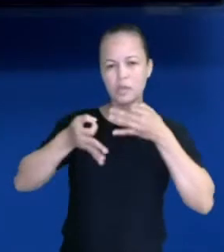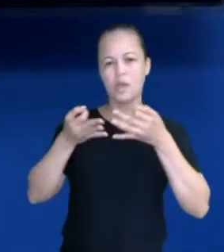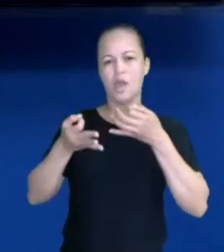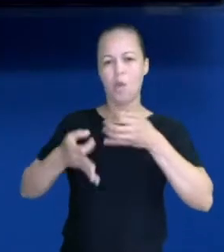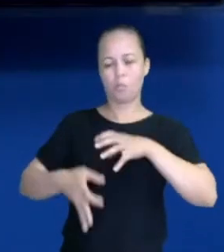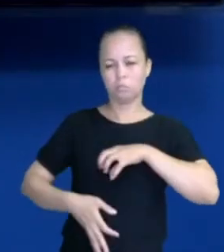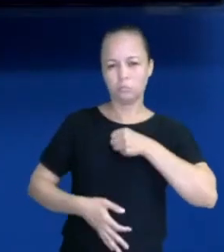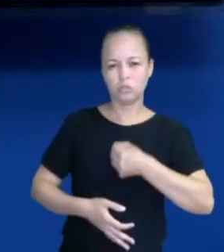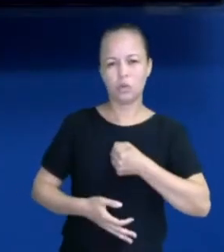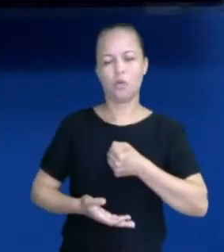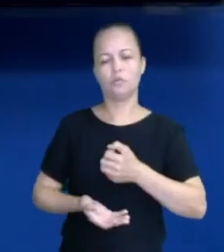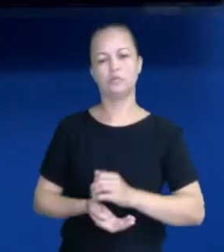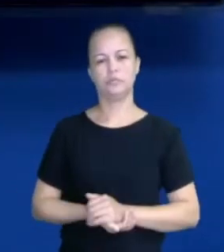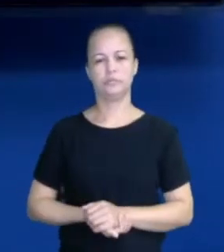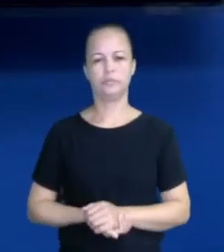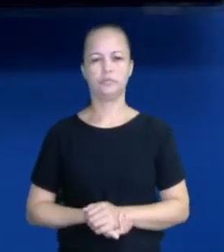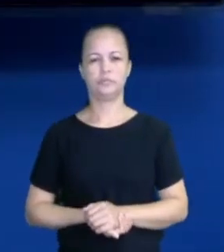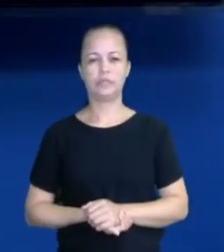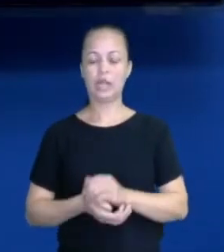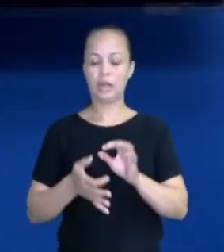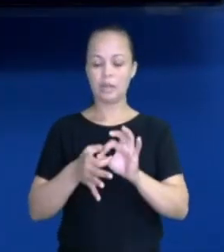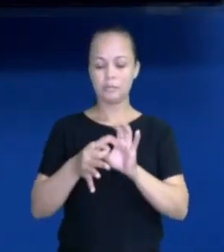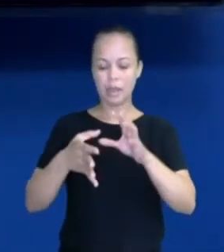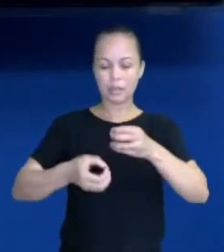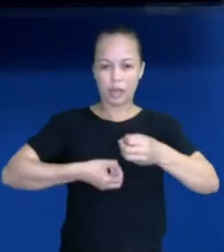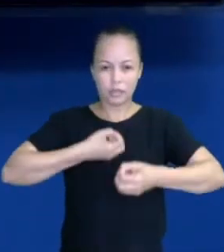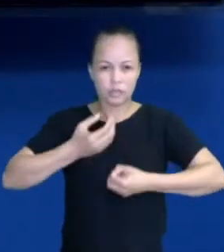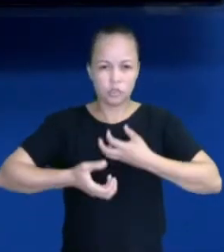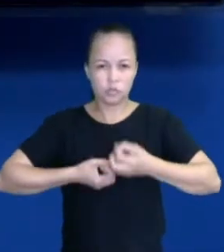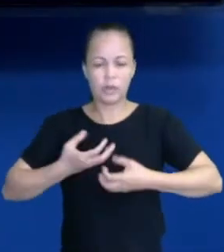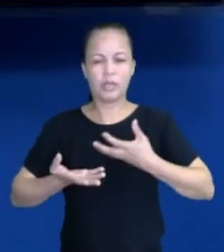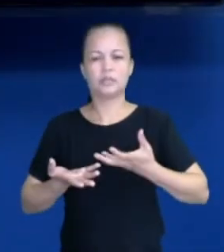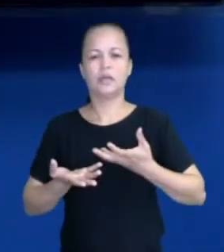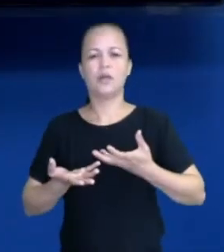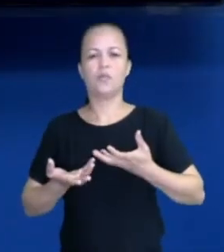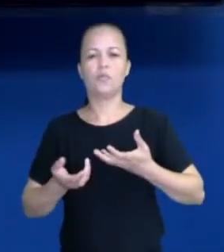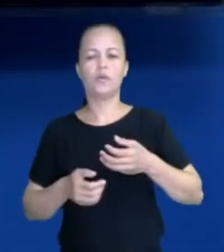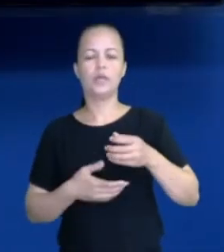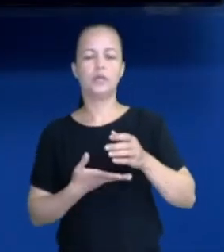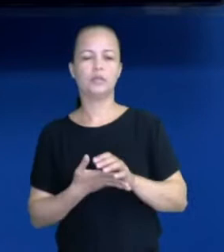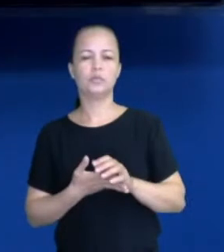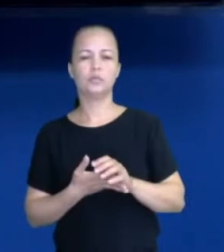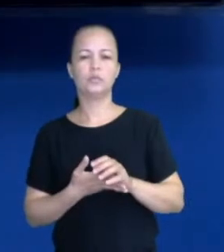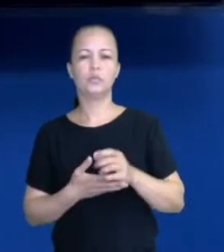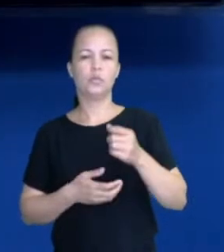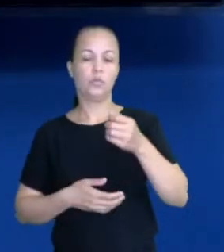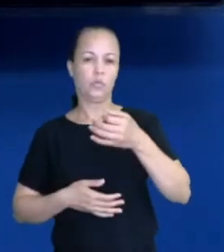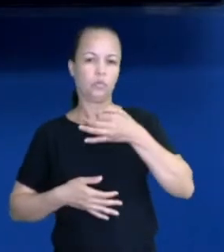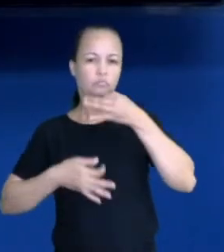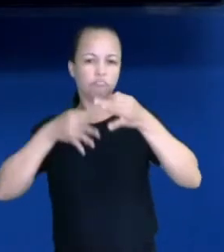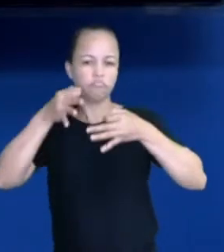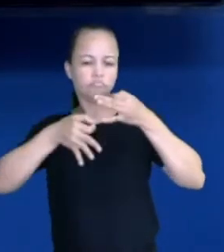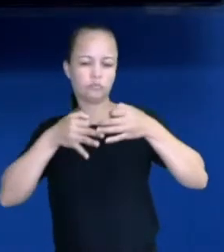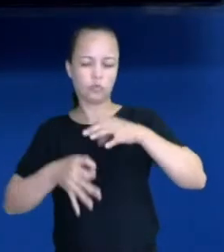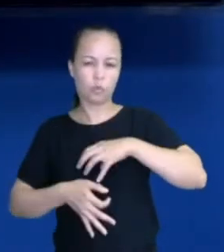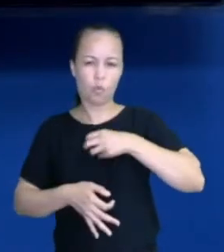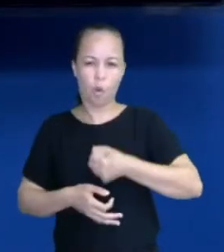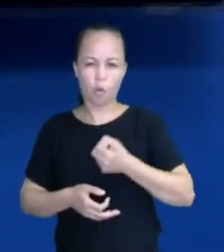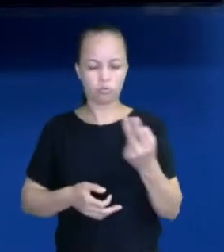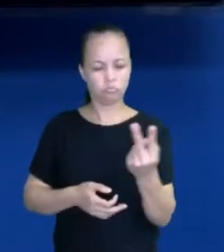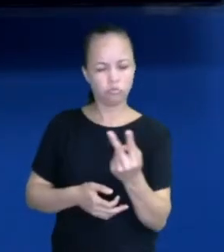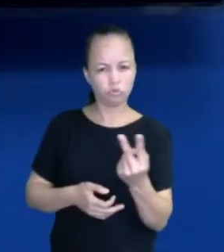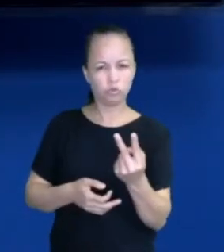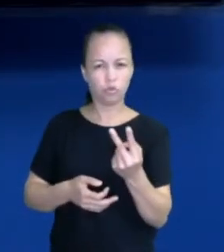quando a gente fala da liberdade de expressão e do discurso de ódio, a gente não pode esquecer que